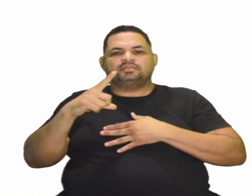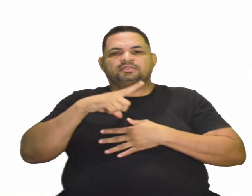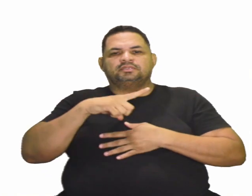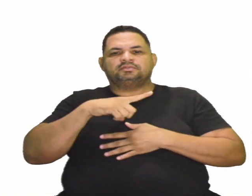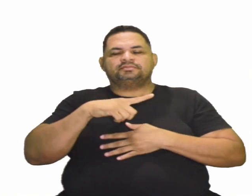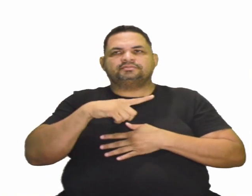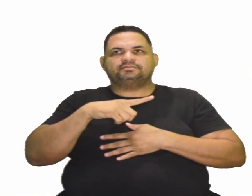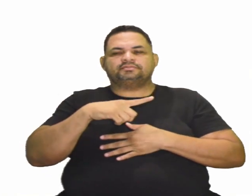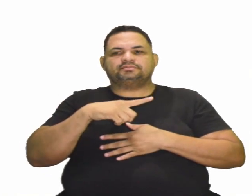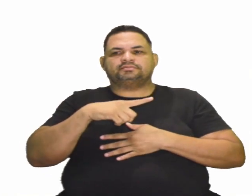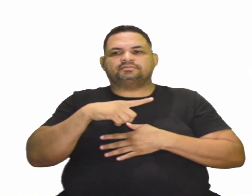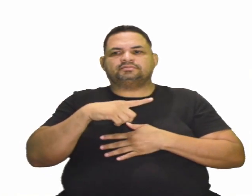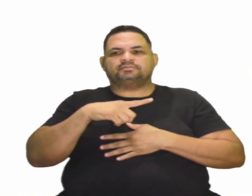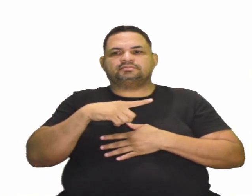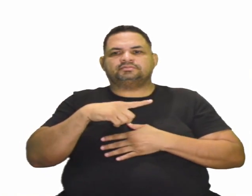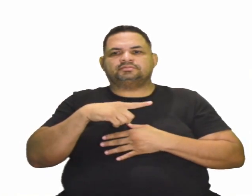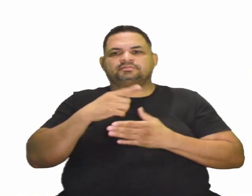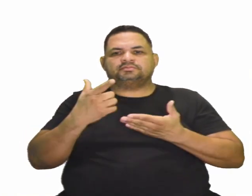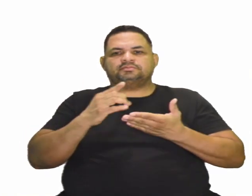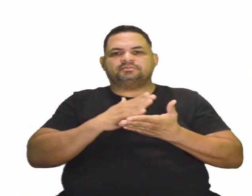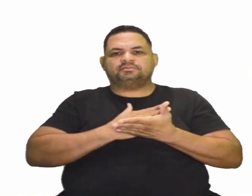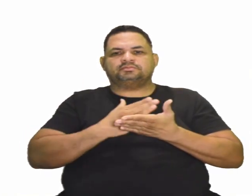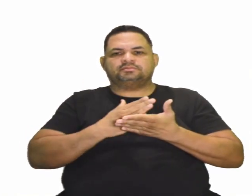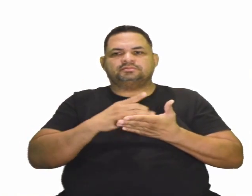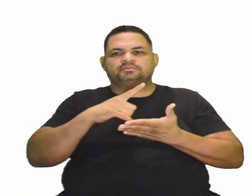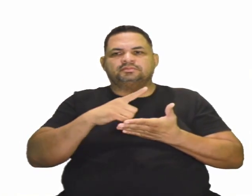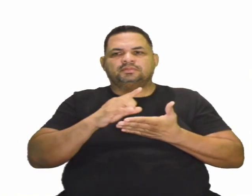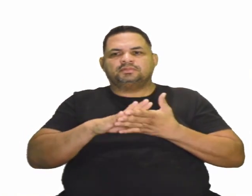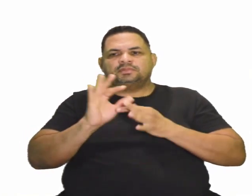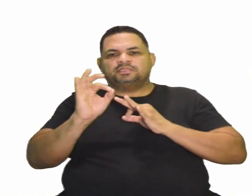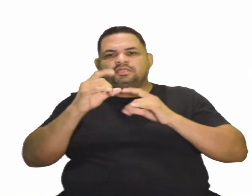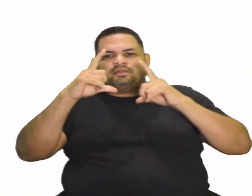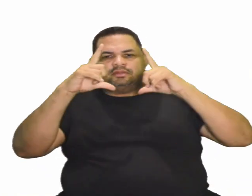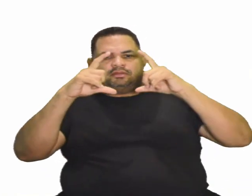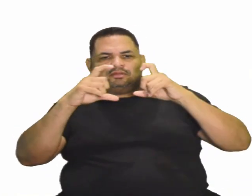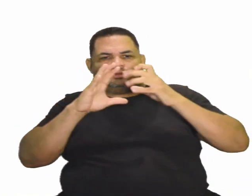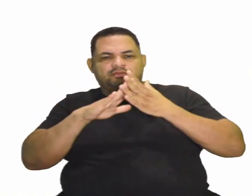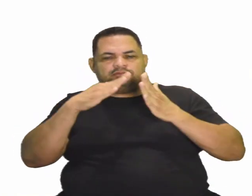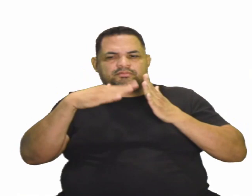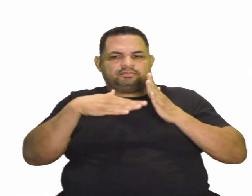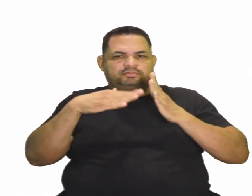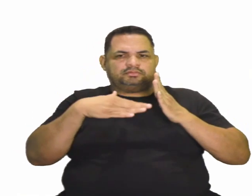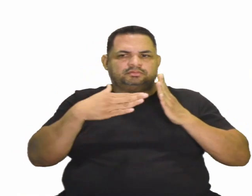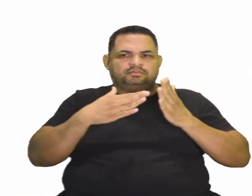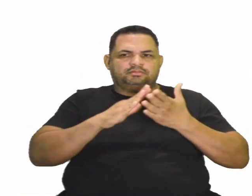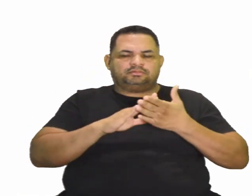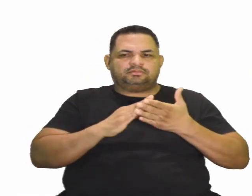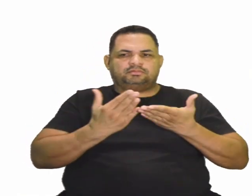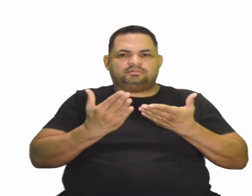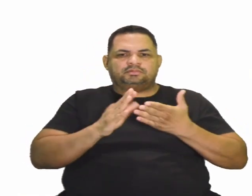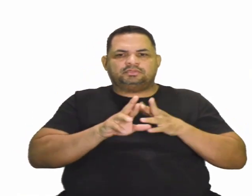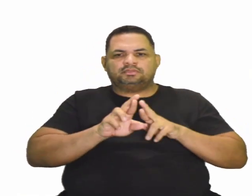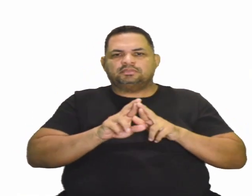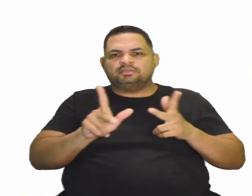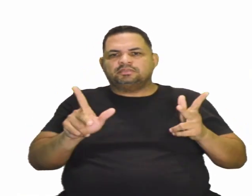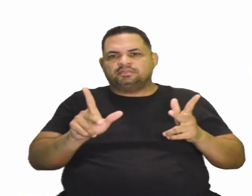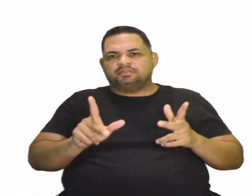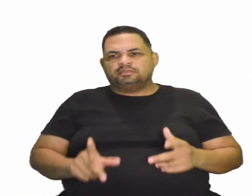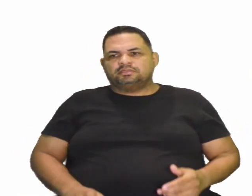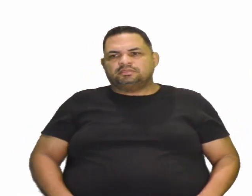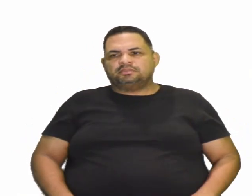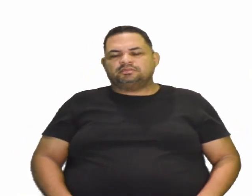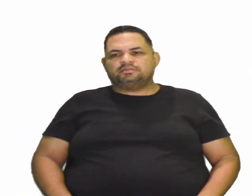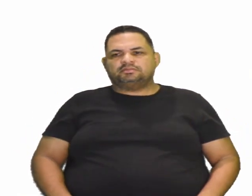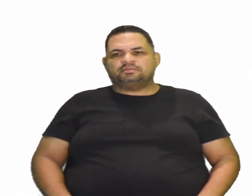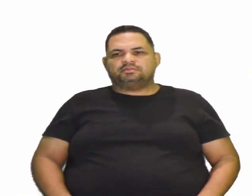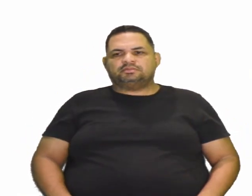versões dessas imagens, o pessoal vai tirando imagens, fotos, ou vão pintando, né? E vai ficando diferente. Essa aqui não